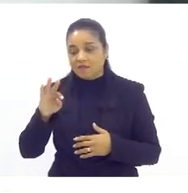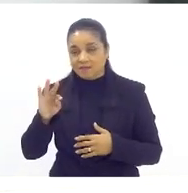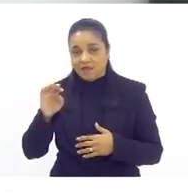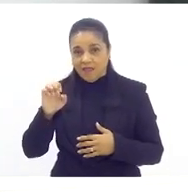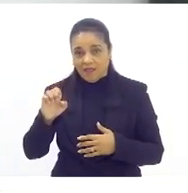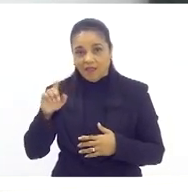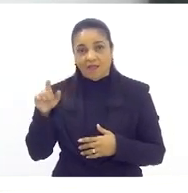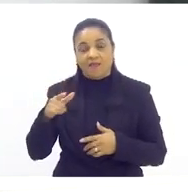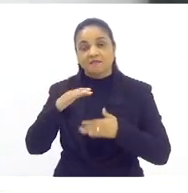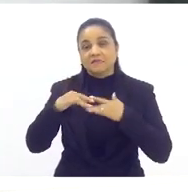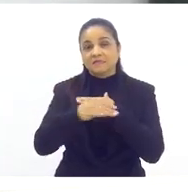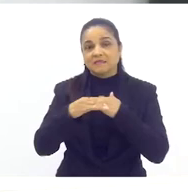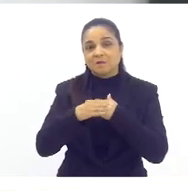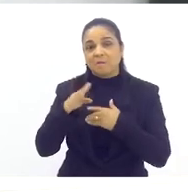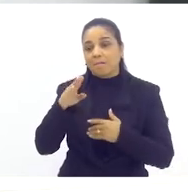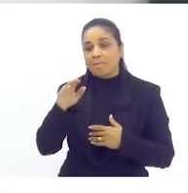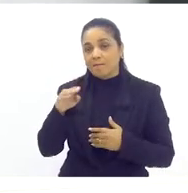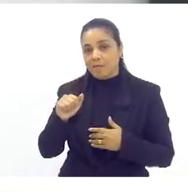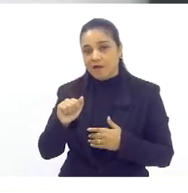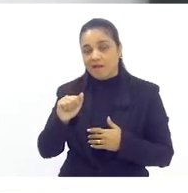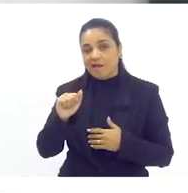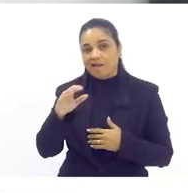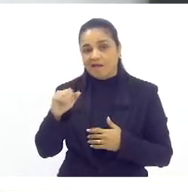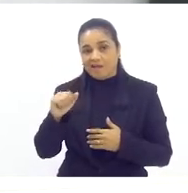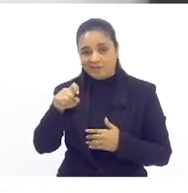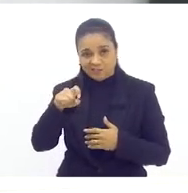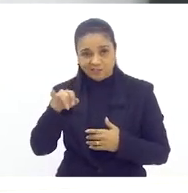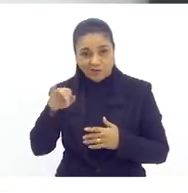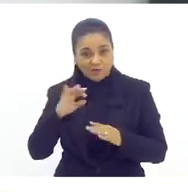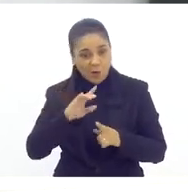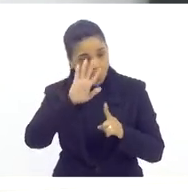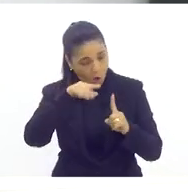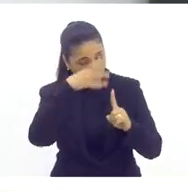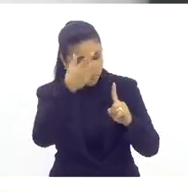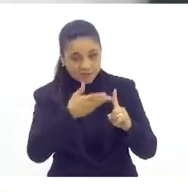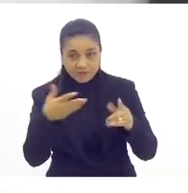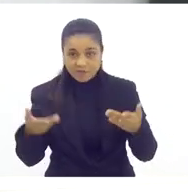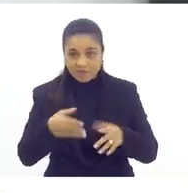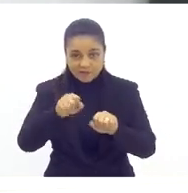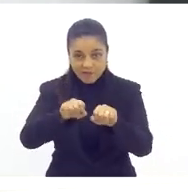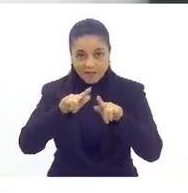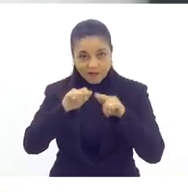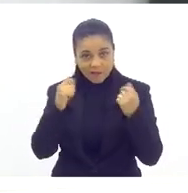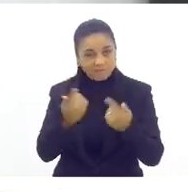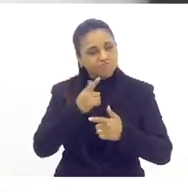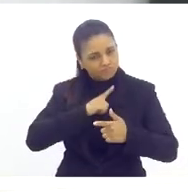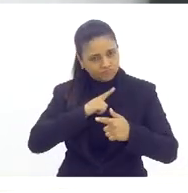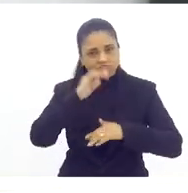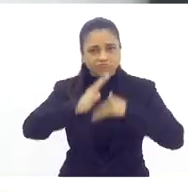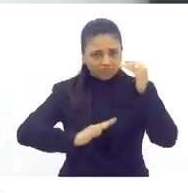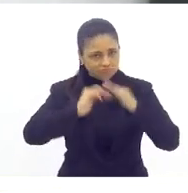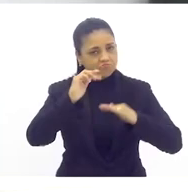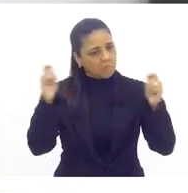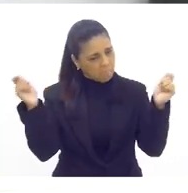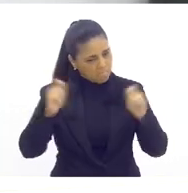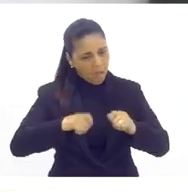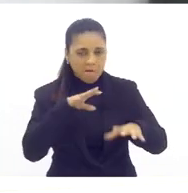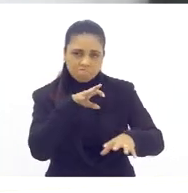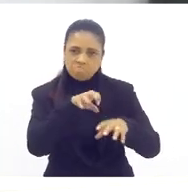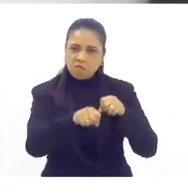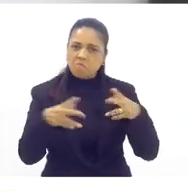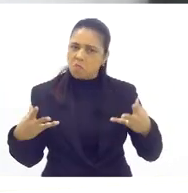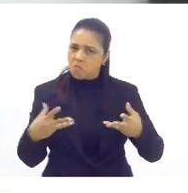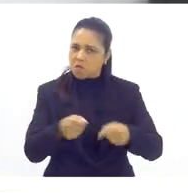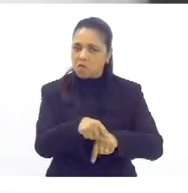foi inclusive homenageado nesta casa né então a gente tem profissionais extremamente competentes e que novamente